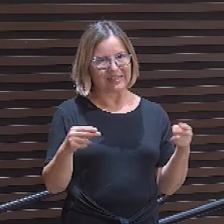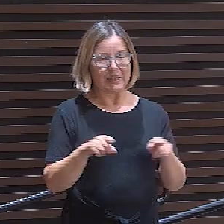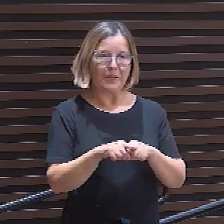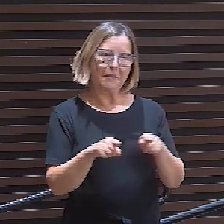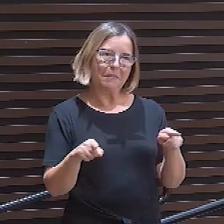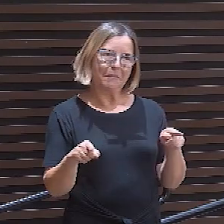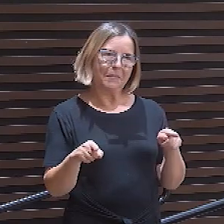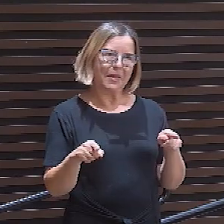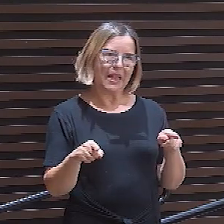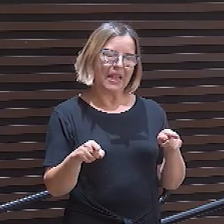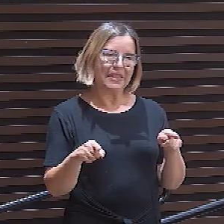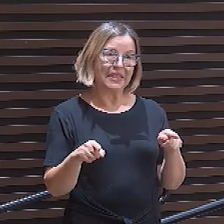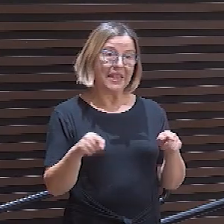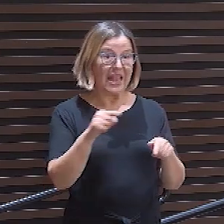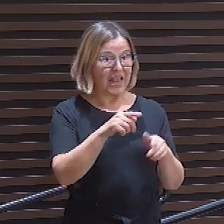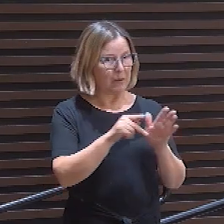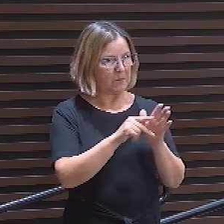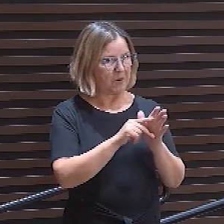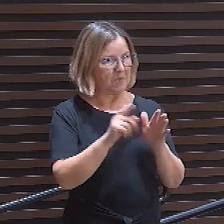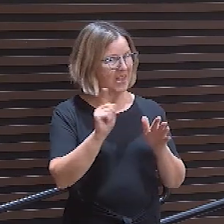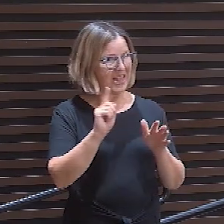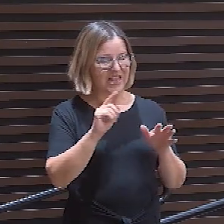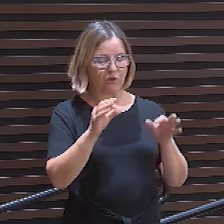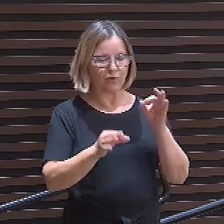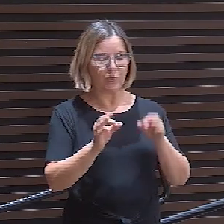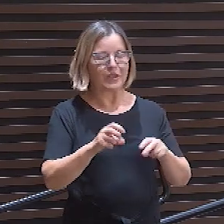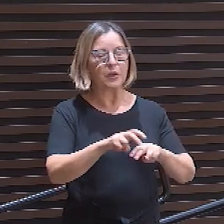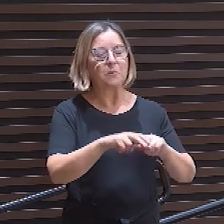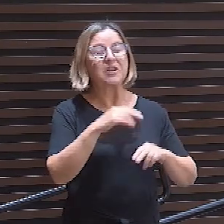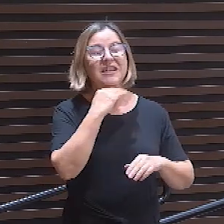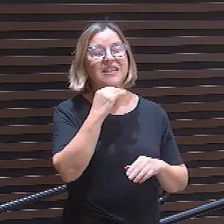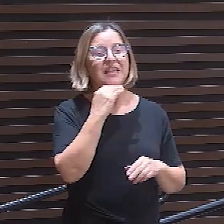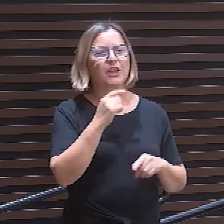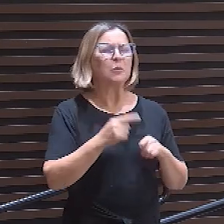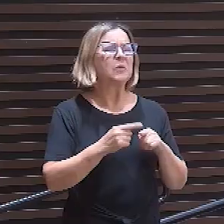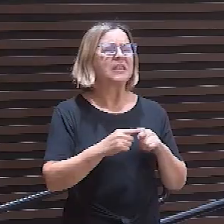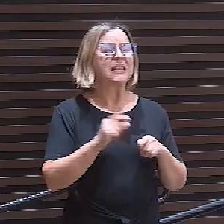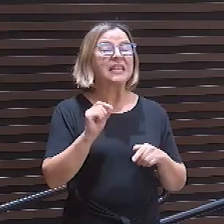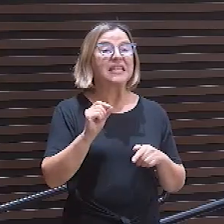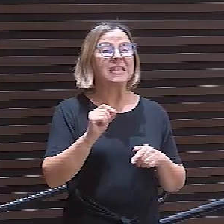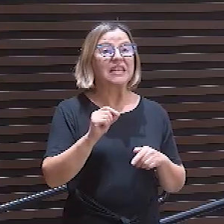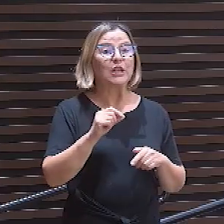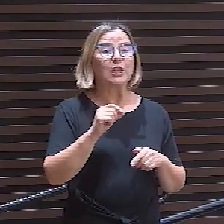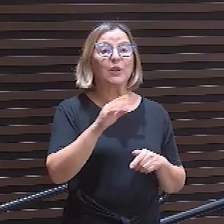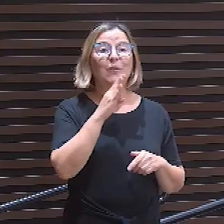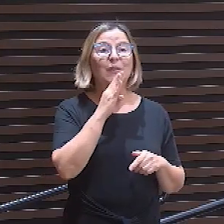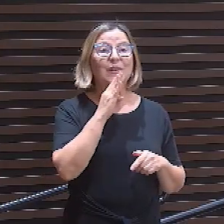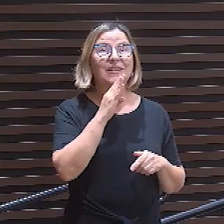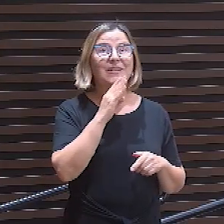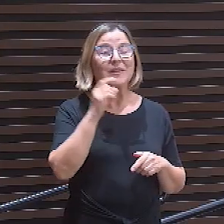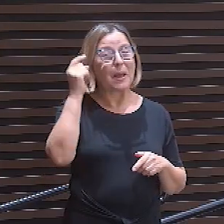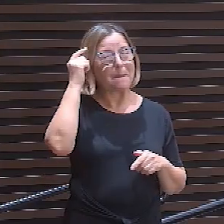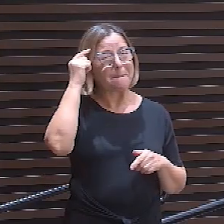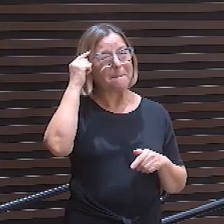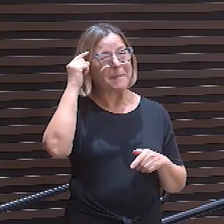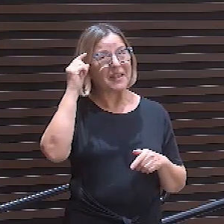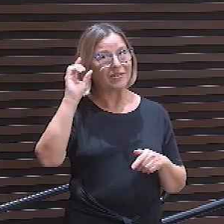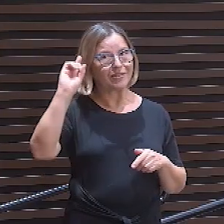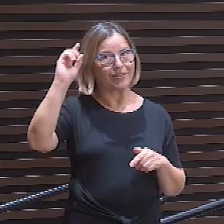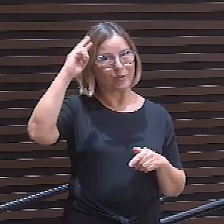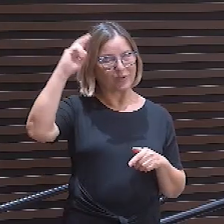mesmo não é julgado por ninguém, pois quem conheceu a mente do Senhor que a possa instruir? Nós,